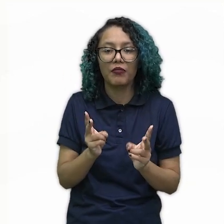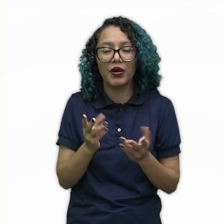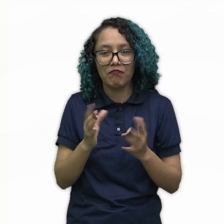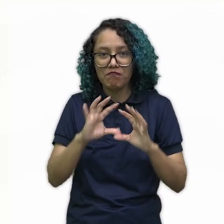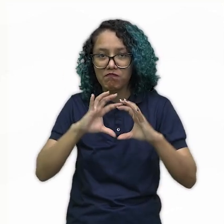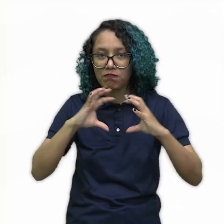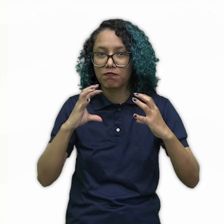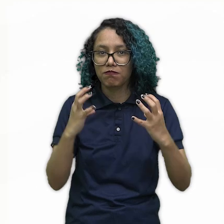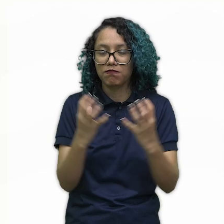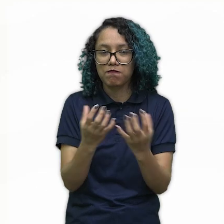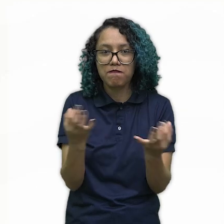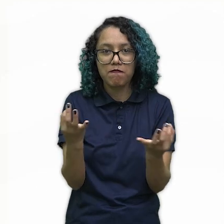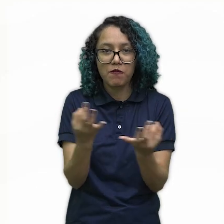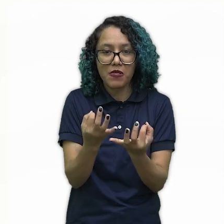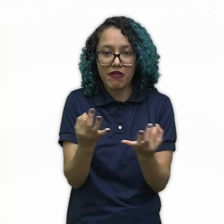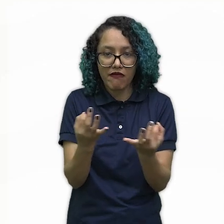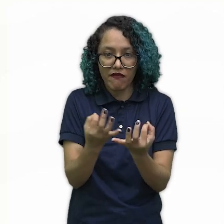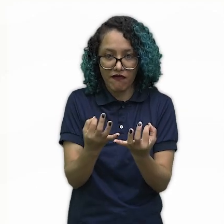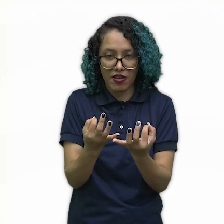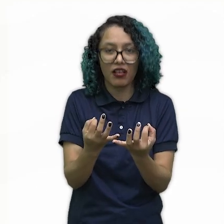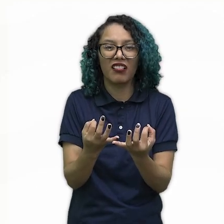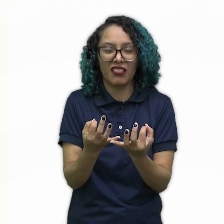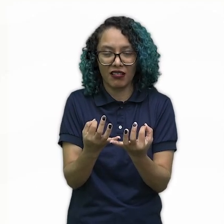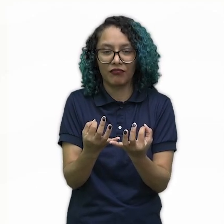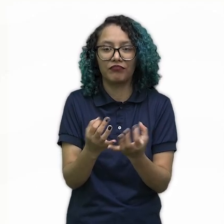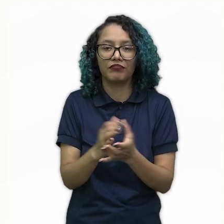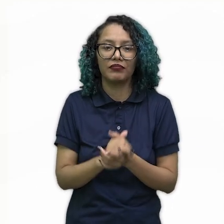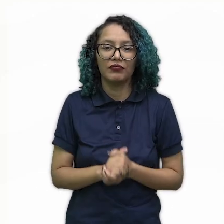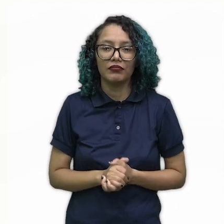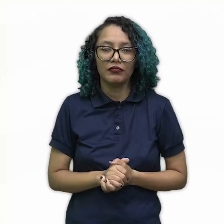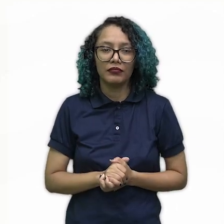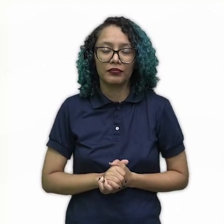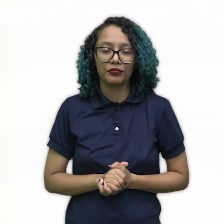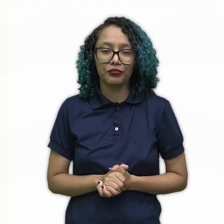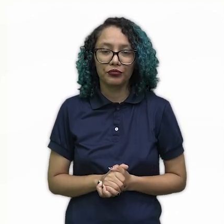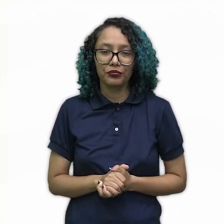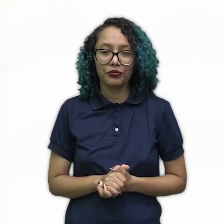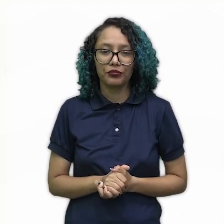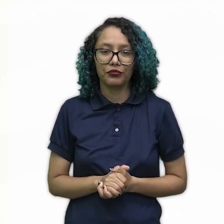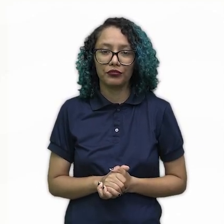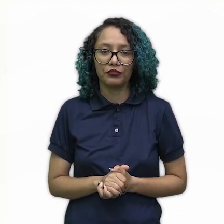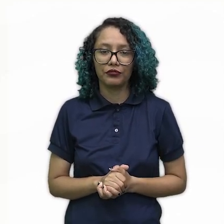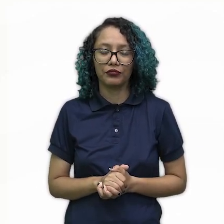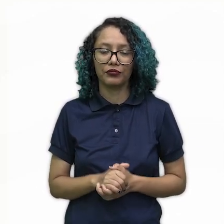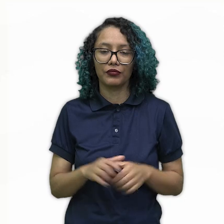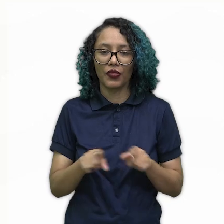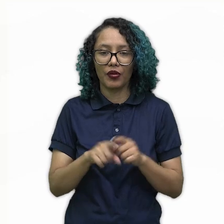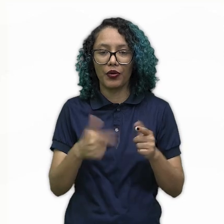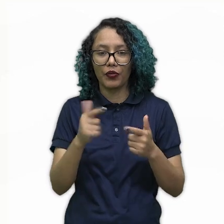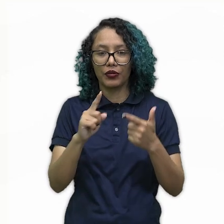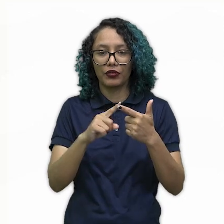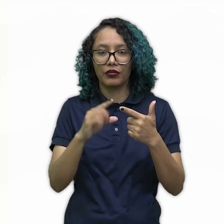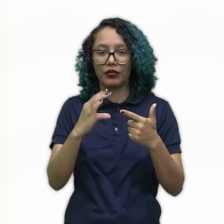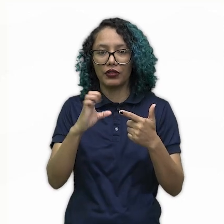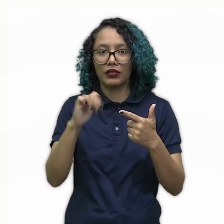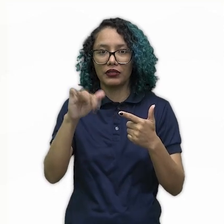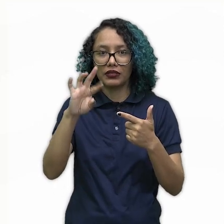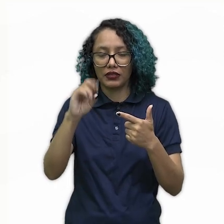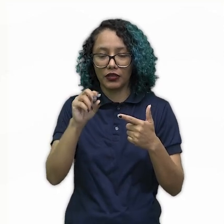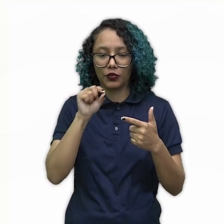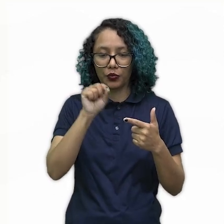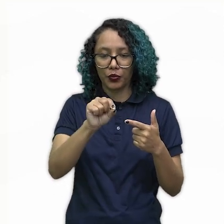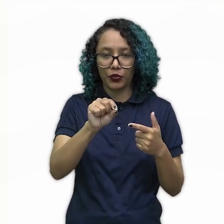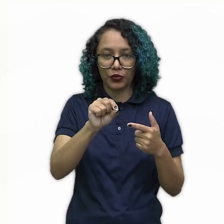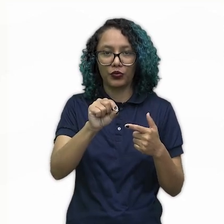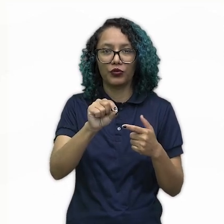é perfeitamente simétrica. Temos ali o nosso centro, que é o ponto central